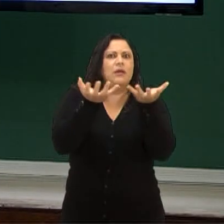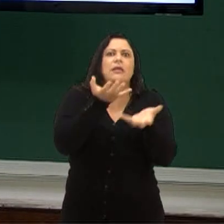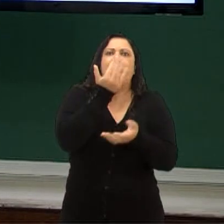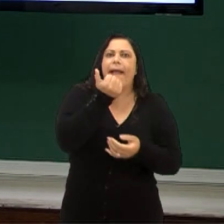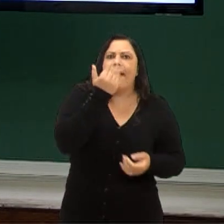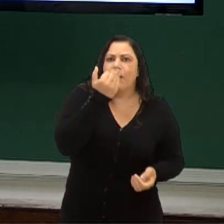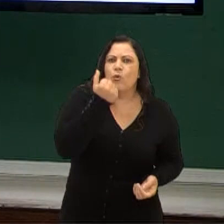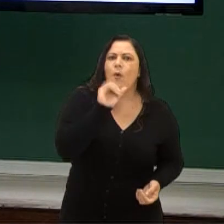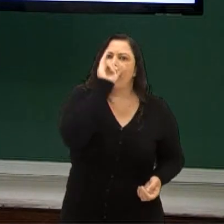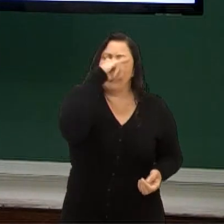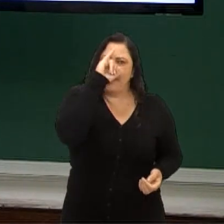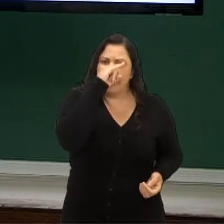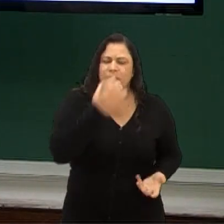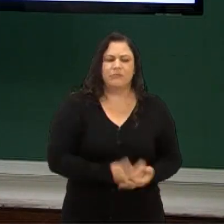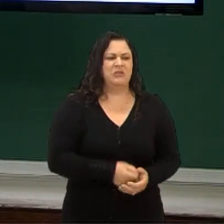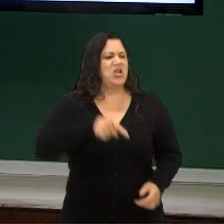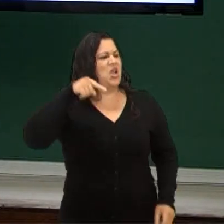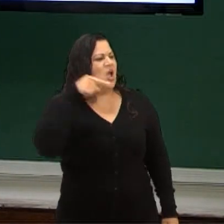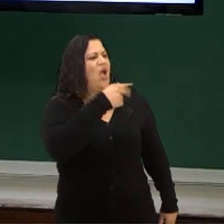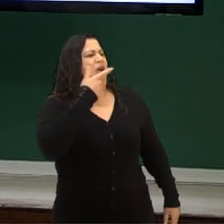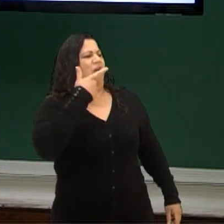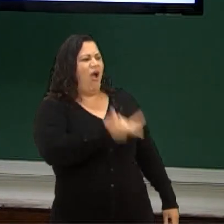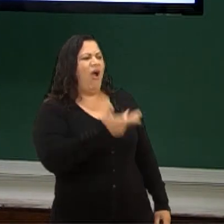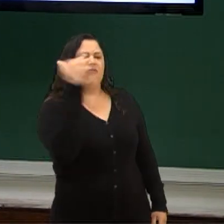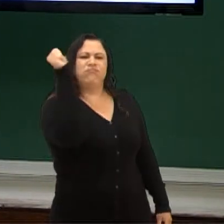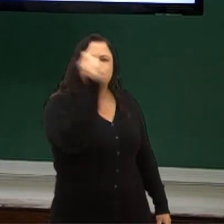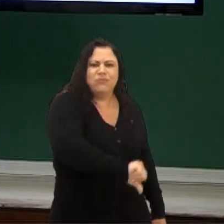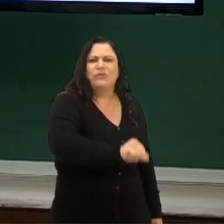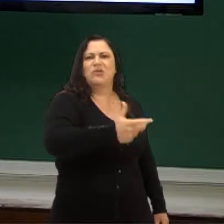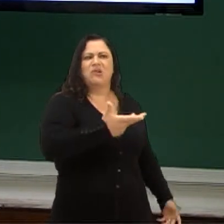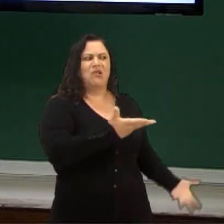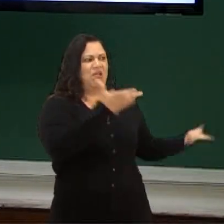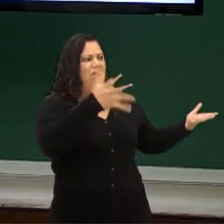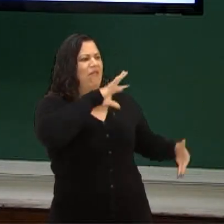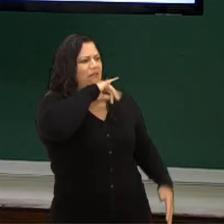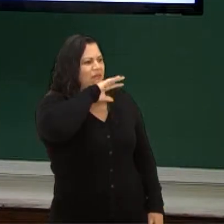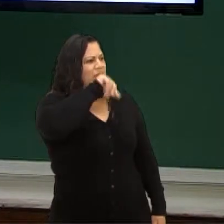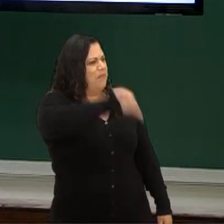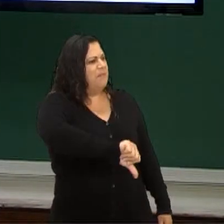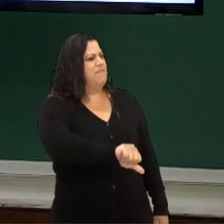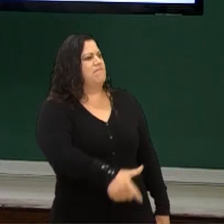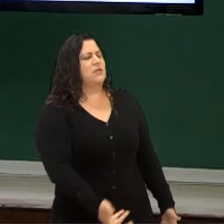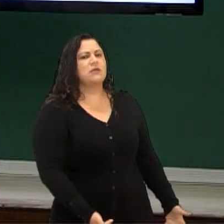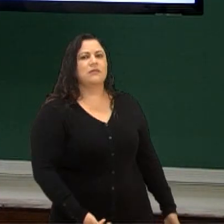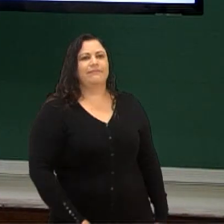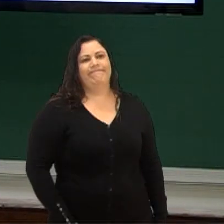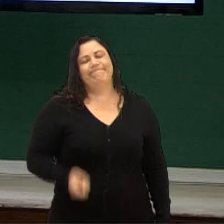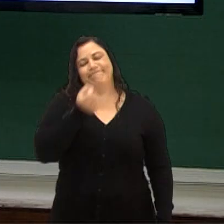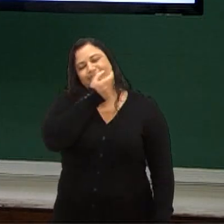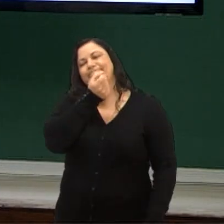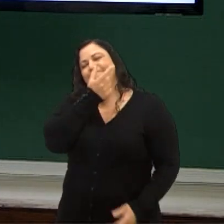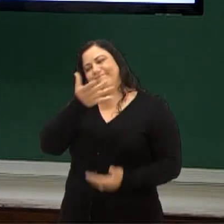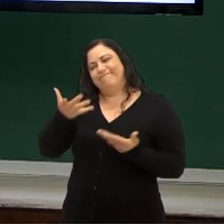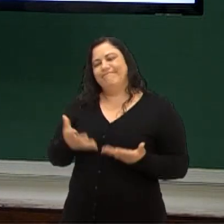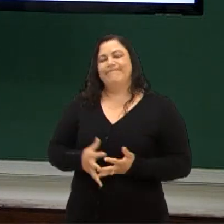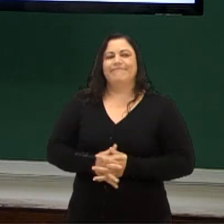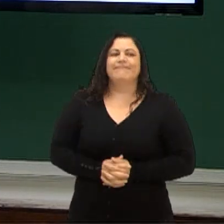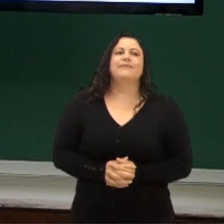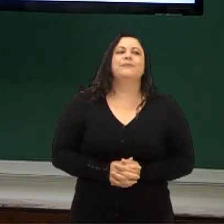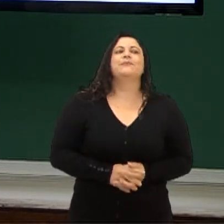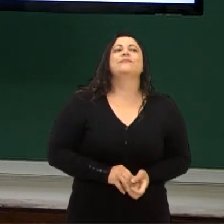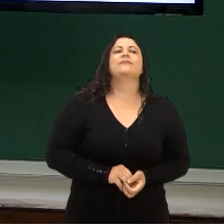o critica. O desalmado, né? Daí o efeito de humor diz que não é bem assim. Né? Vamos falar de